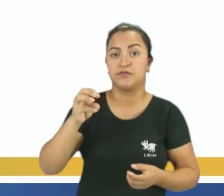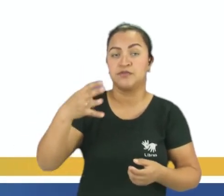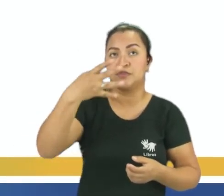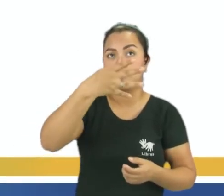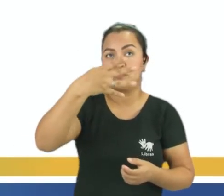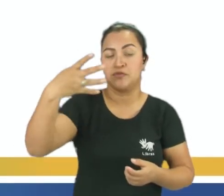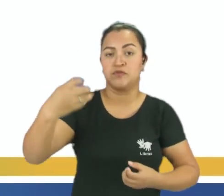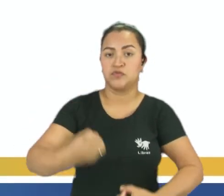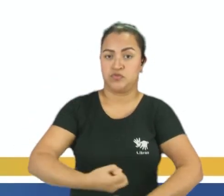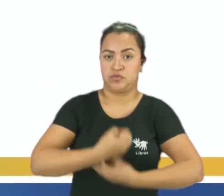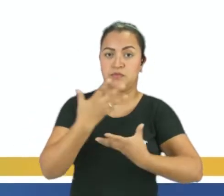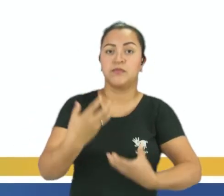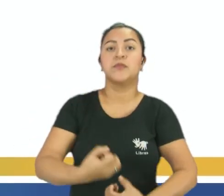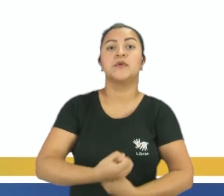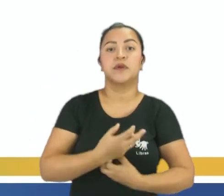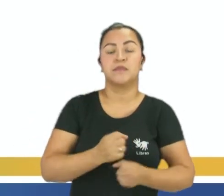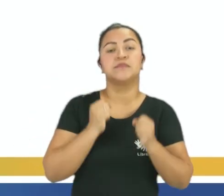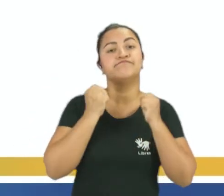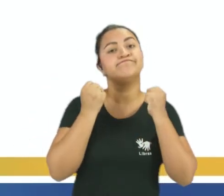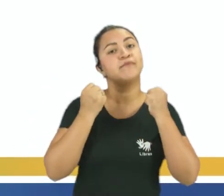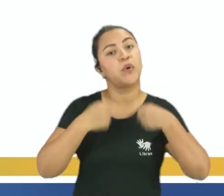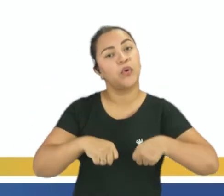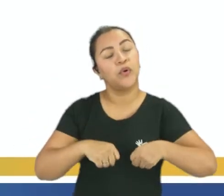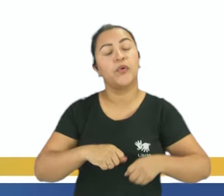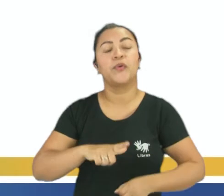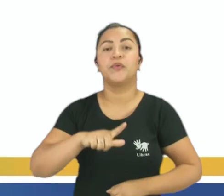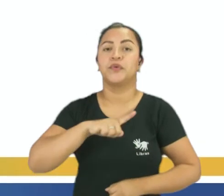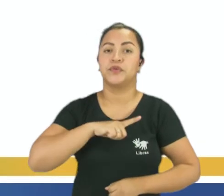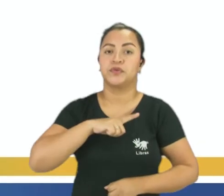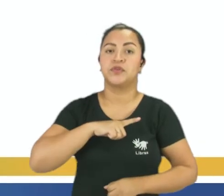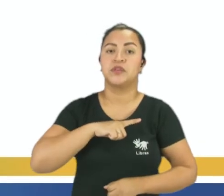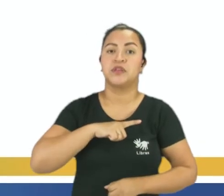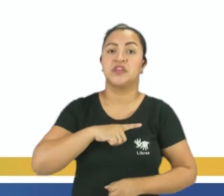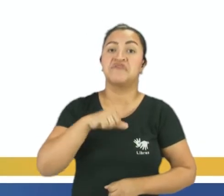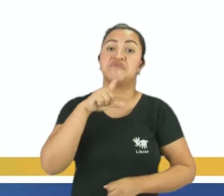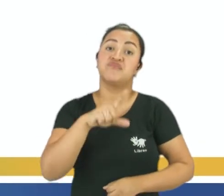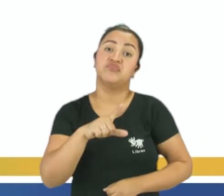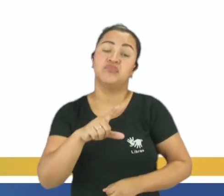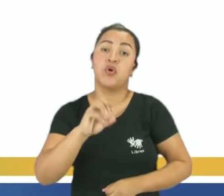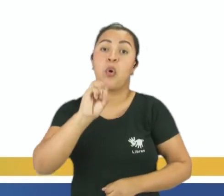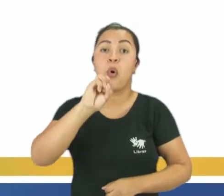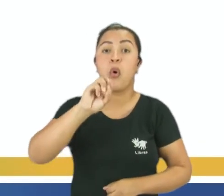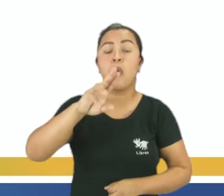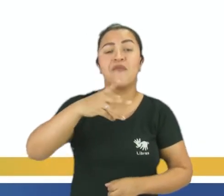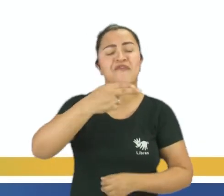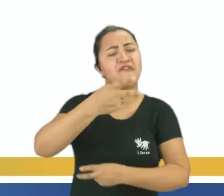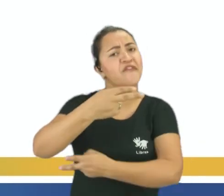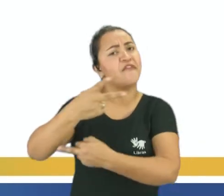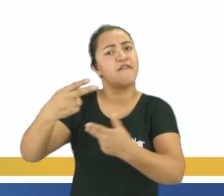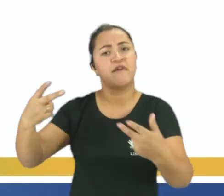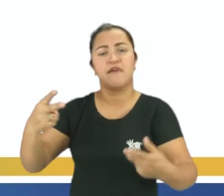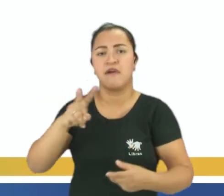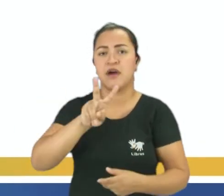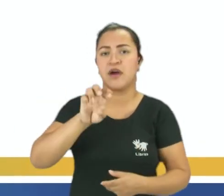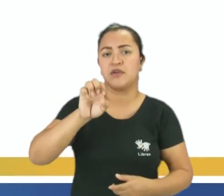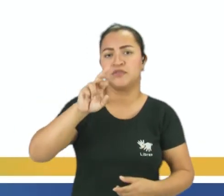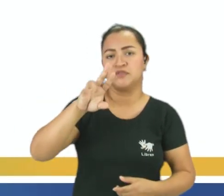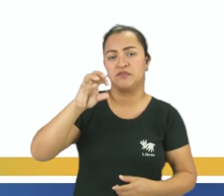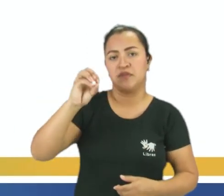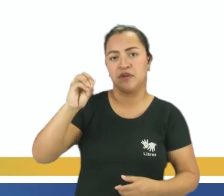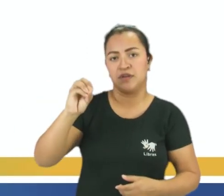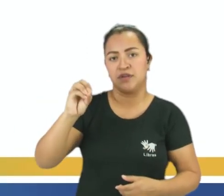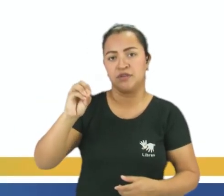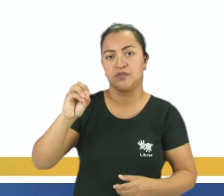poemas podem possuir desde um a vários versos, bem como desde uma a